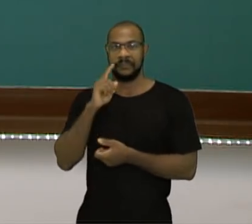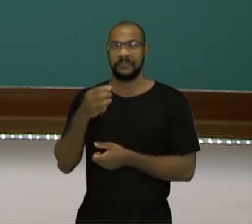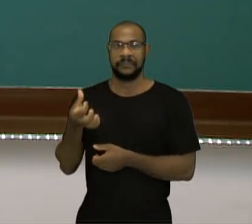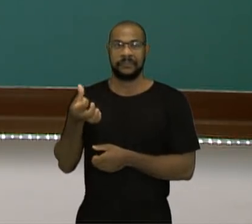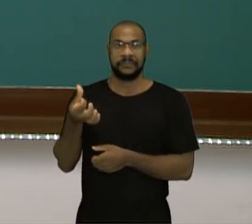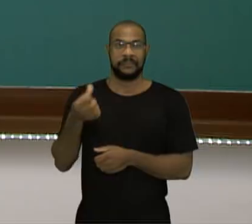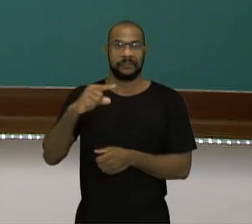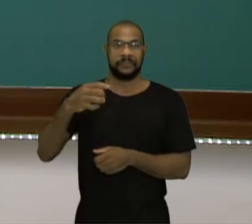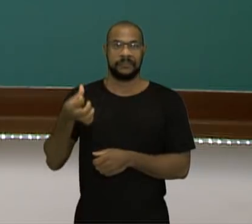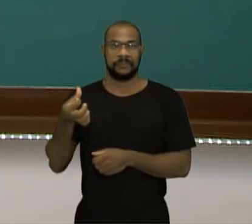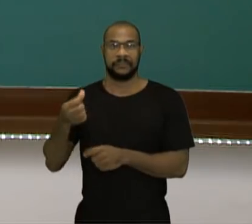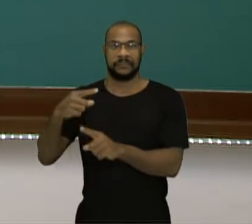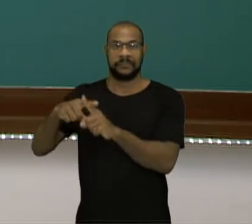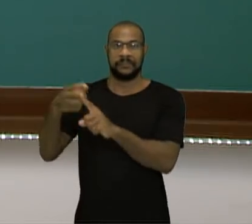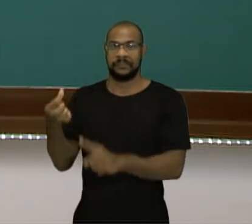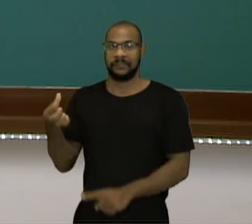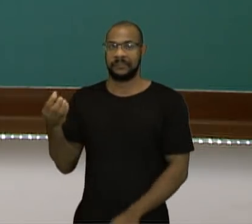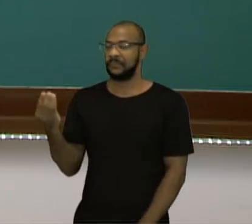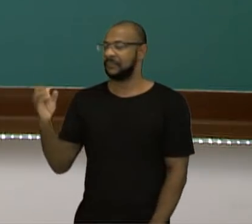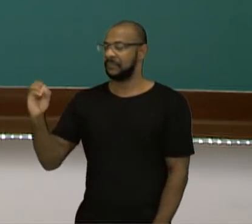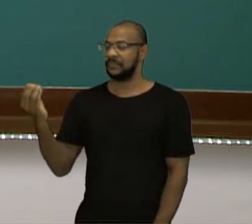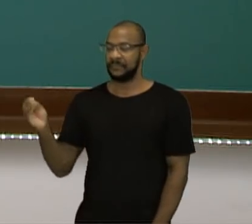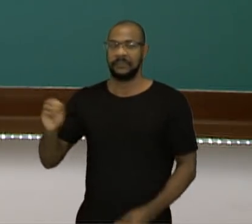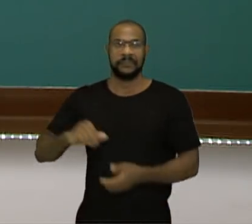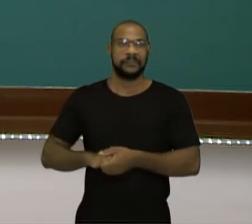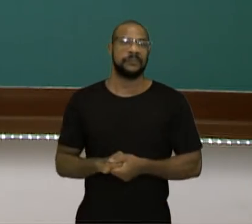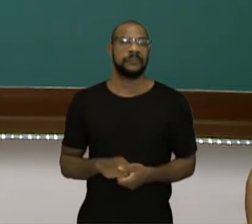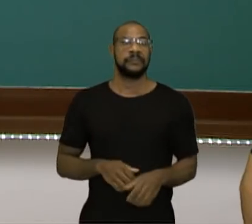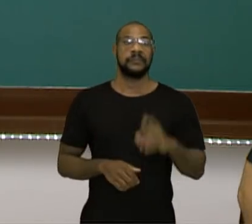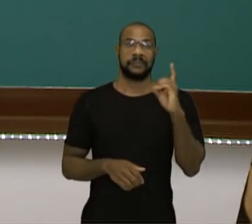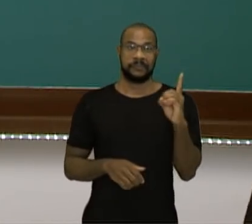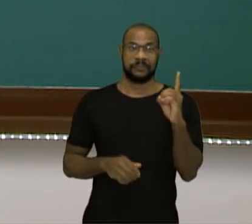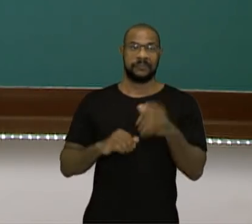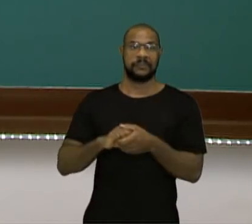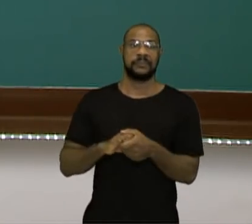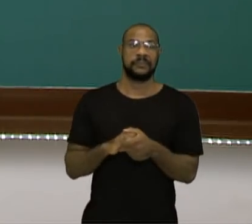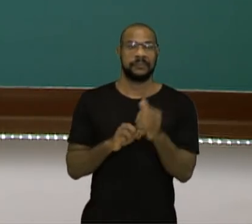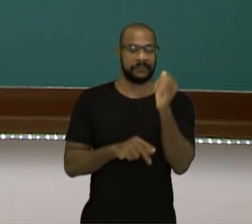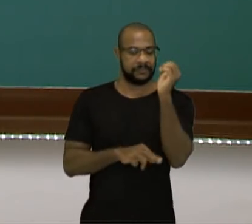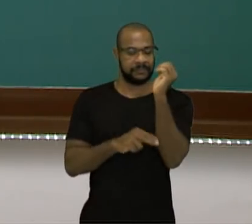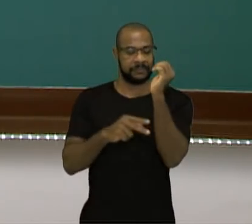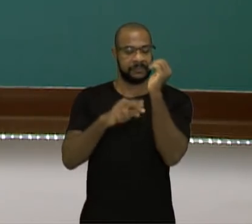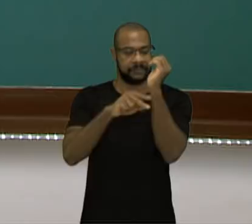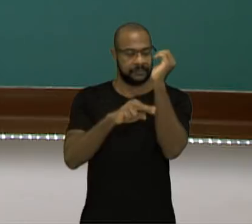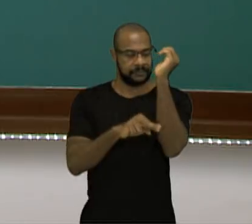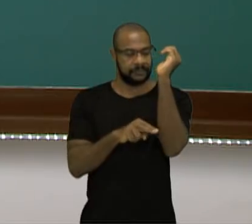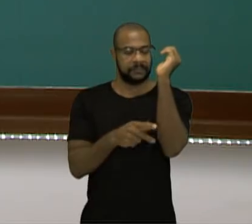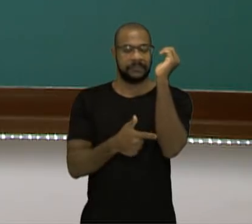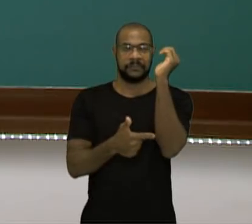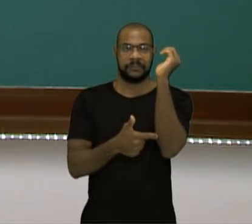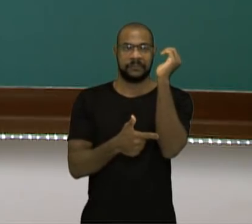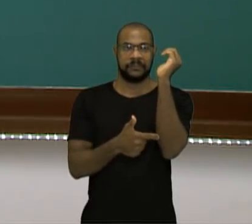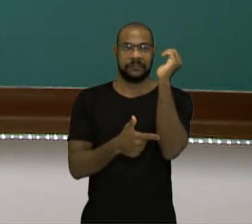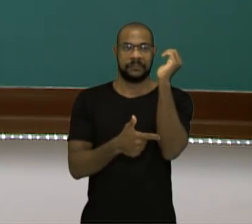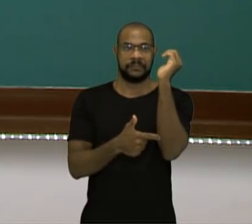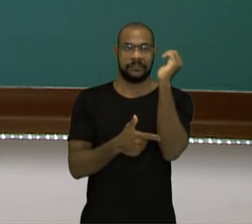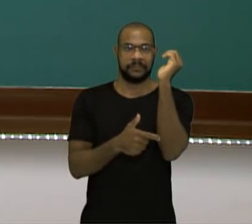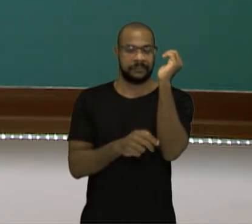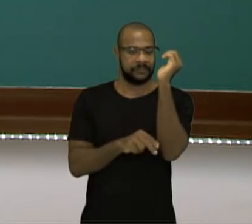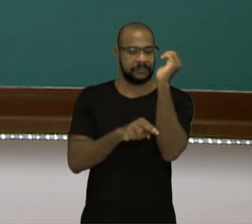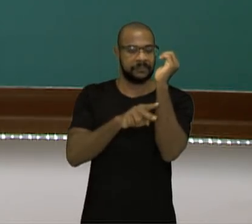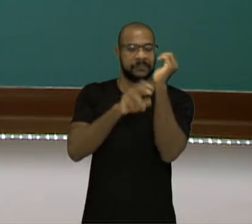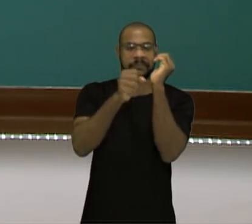no térreo. Não é a nossa resposta. E letra D, desceu 2, menos 2. Subiu